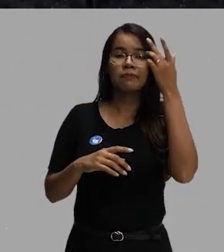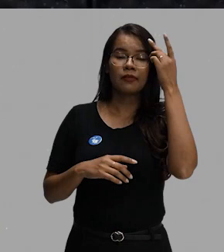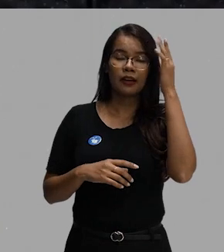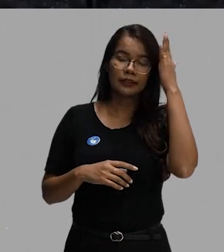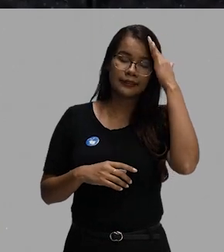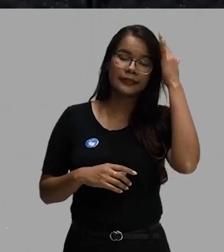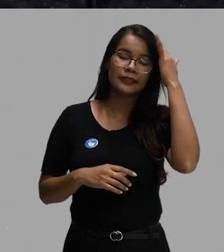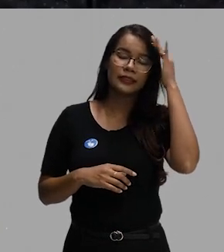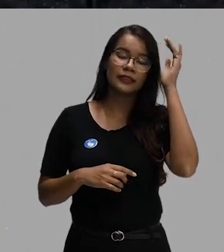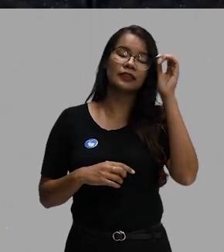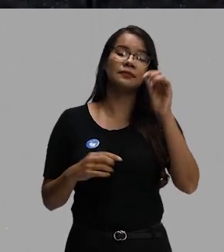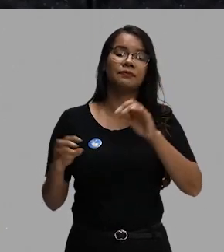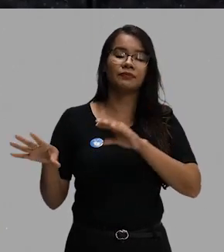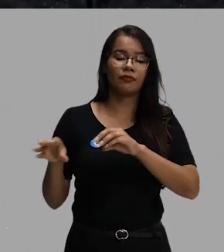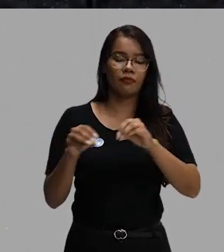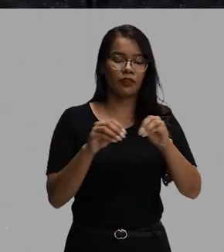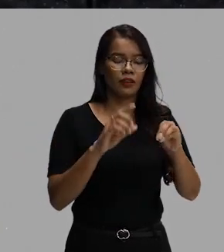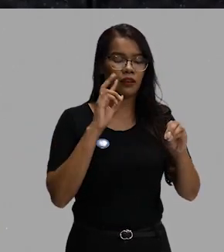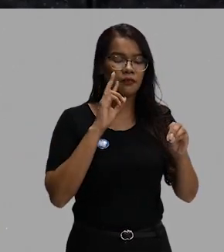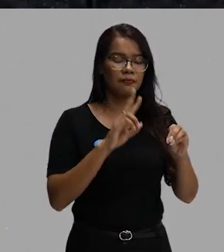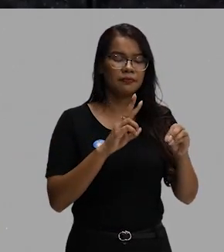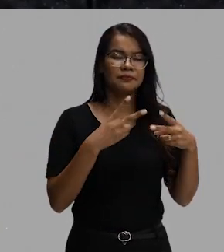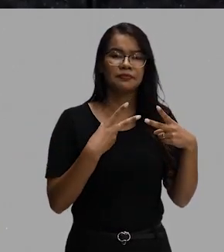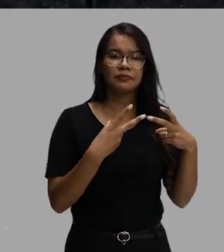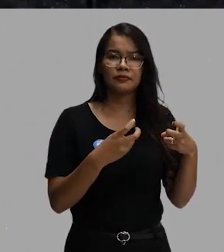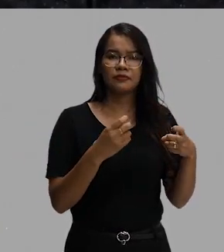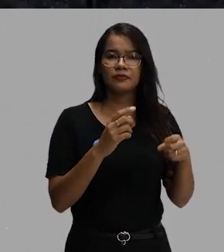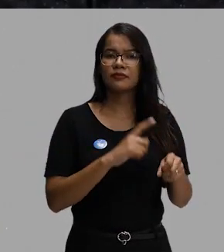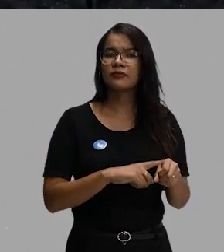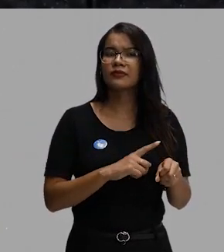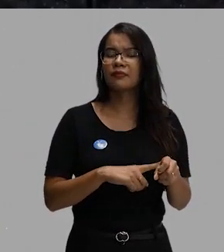época que não se trabalhava o lirismo,